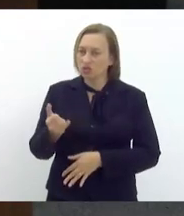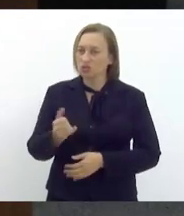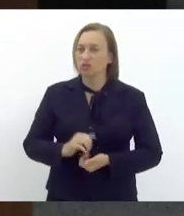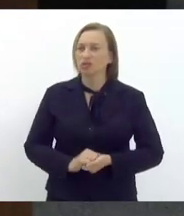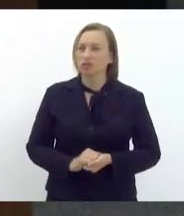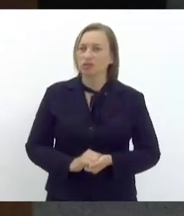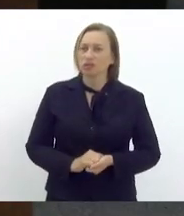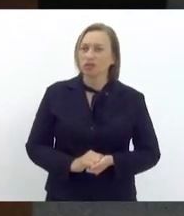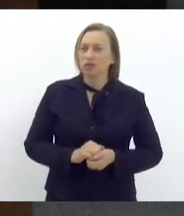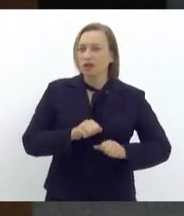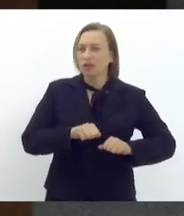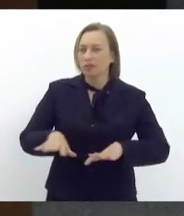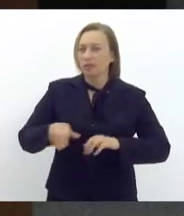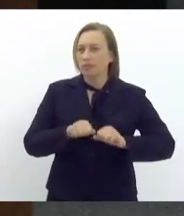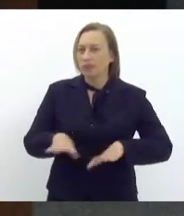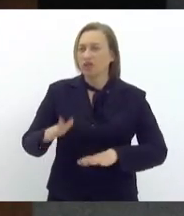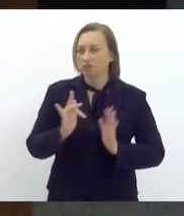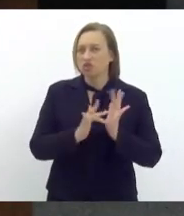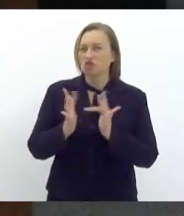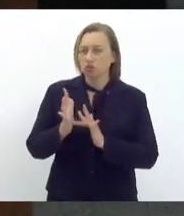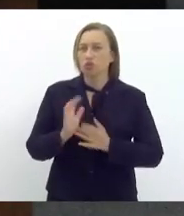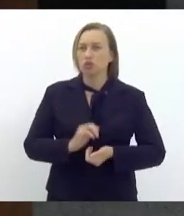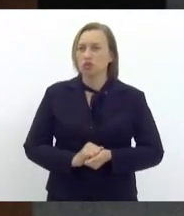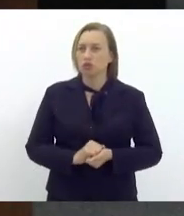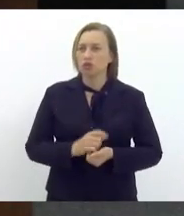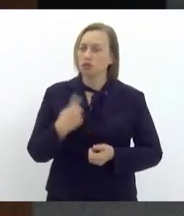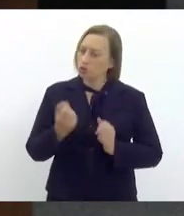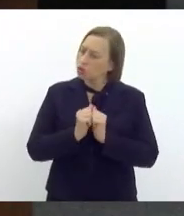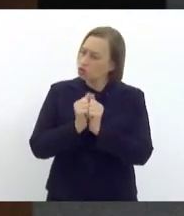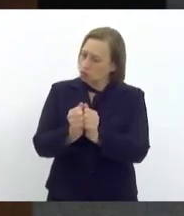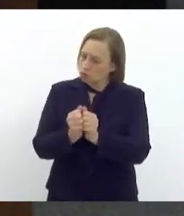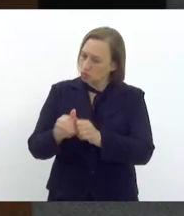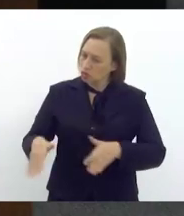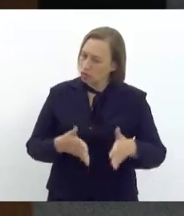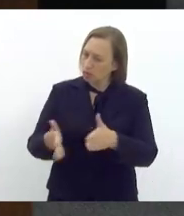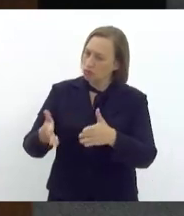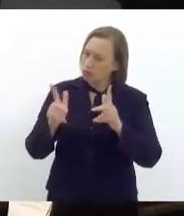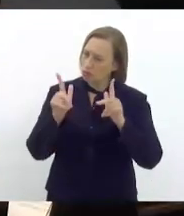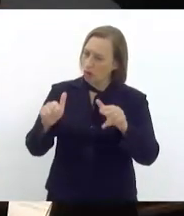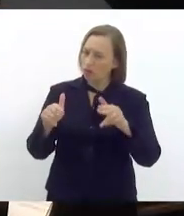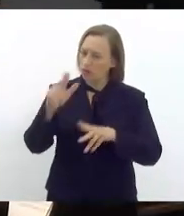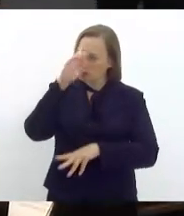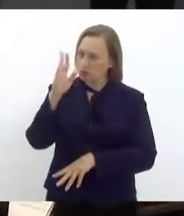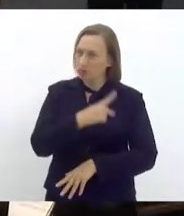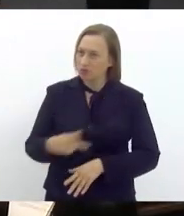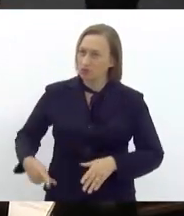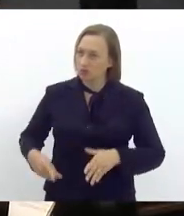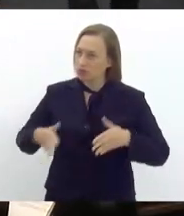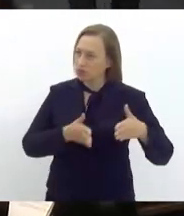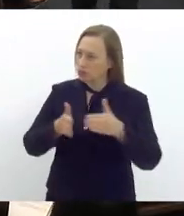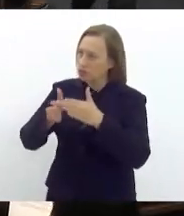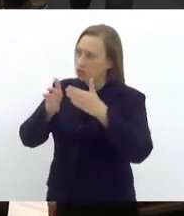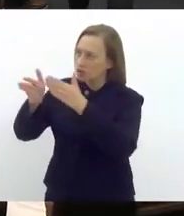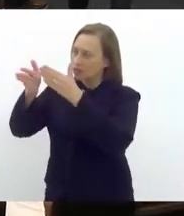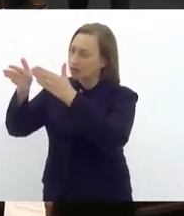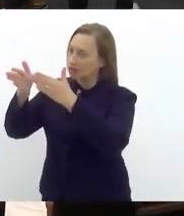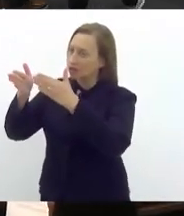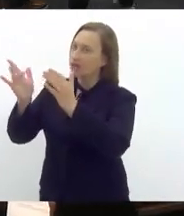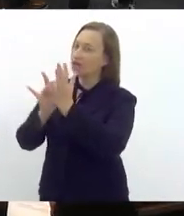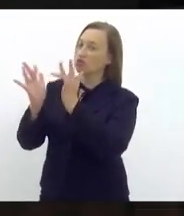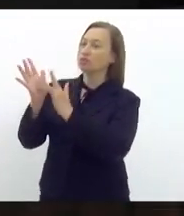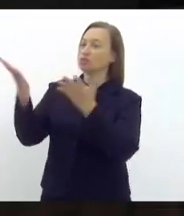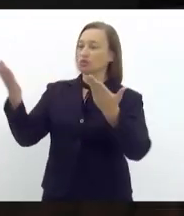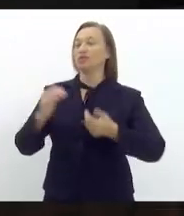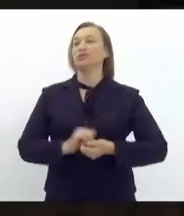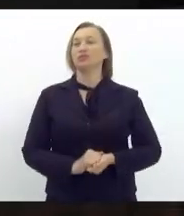marcha para Jesus no marcha para Jesus estamos todos no mesmo caminho senhor presidente em direção a Jesus muito